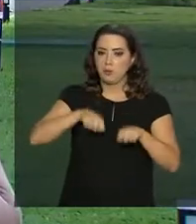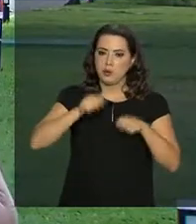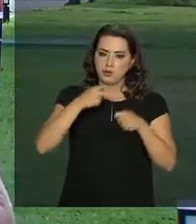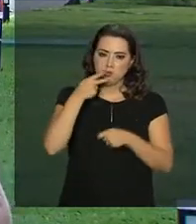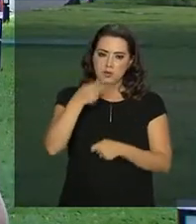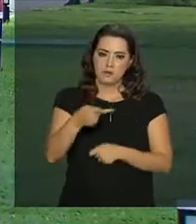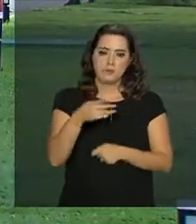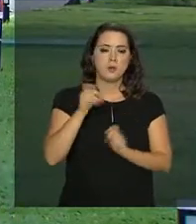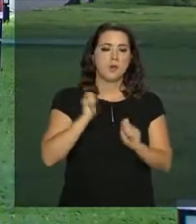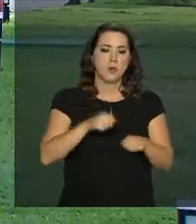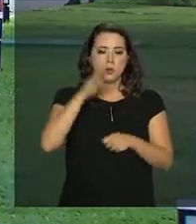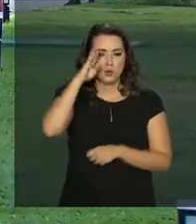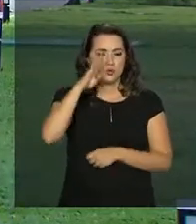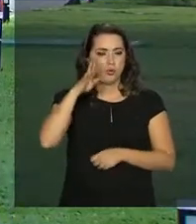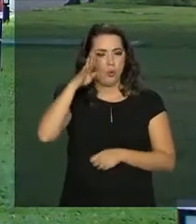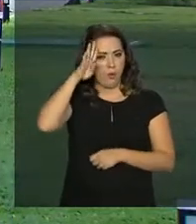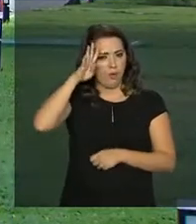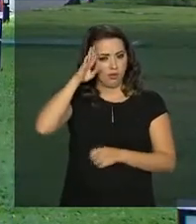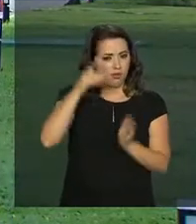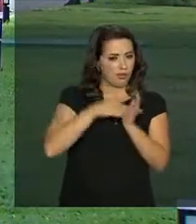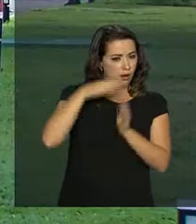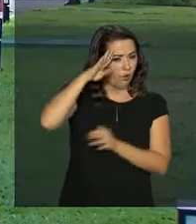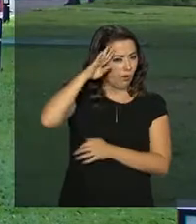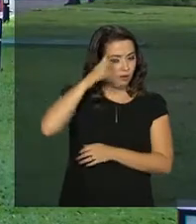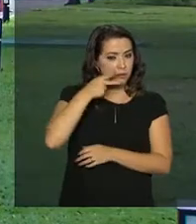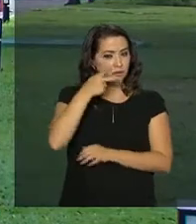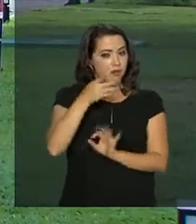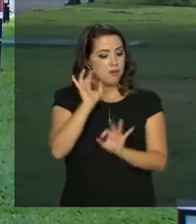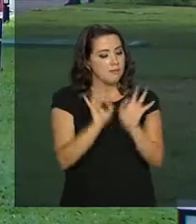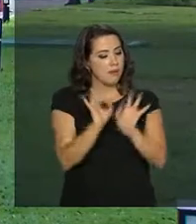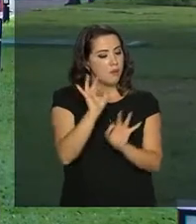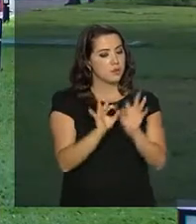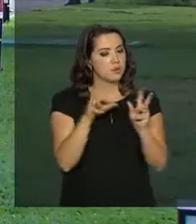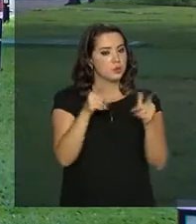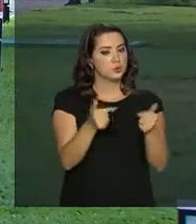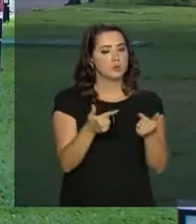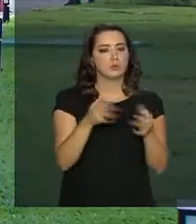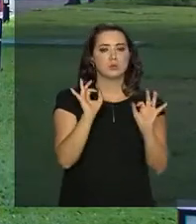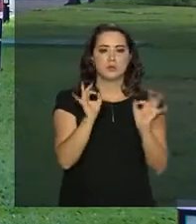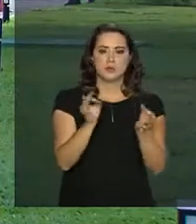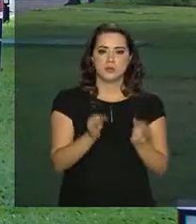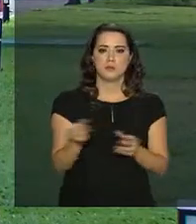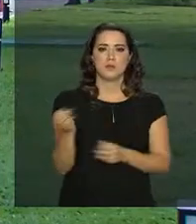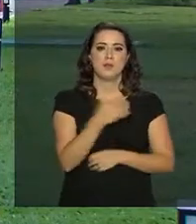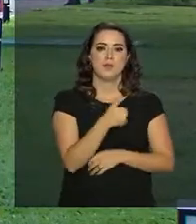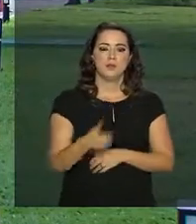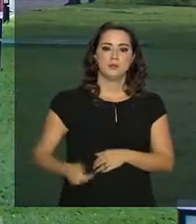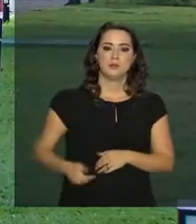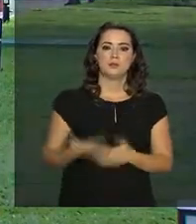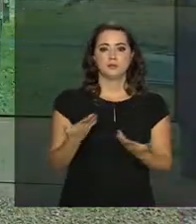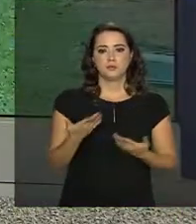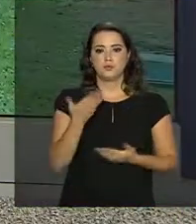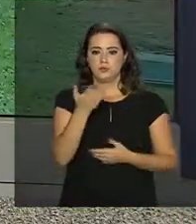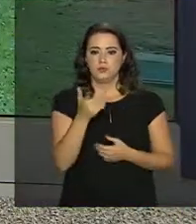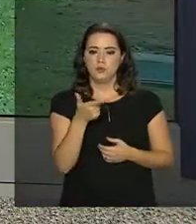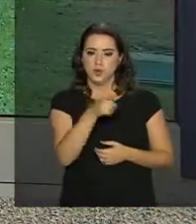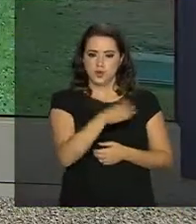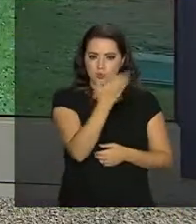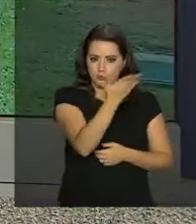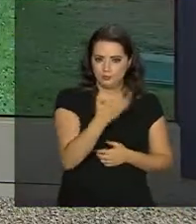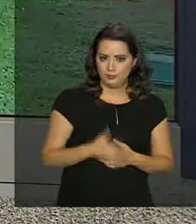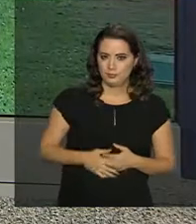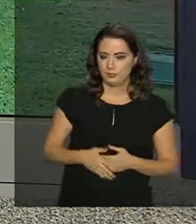eles poderão falar sobre um novo desenho aí, um desenho definitivo do novo governo. Alessandra, eu volto com